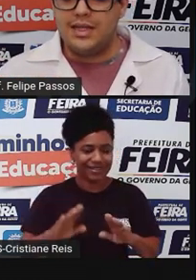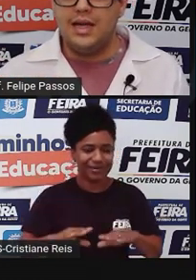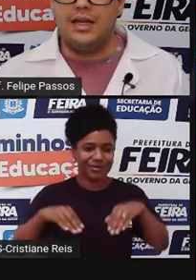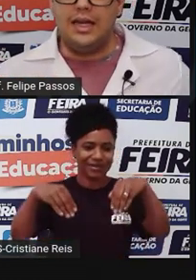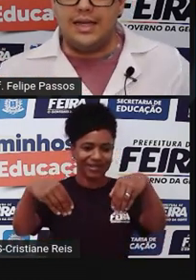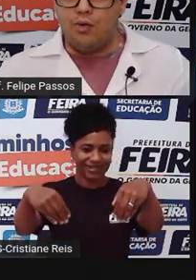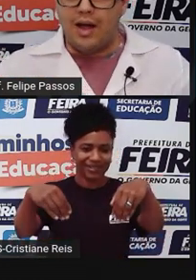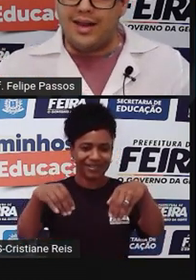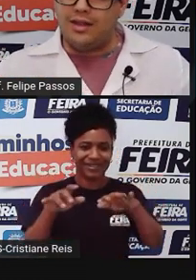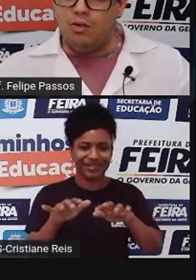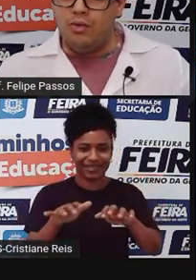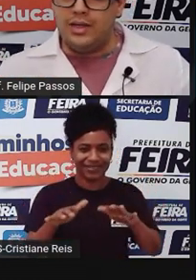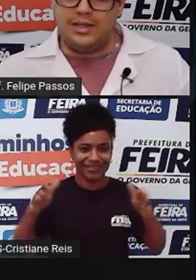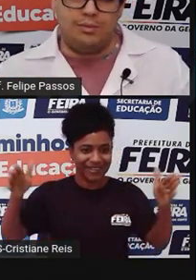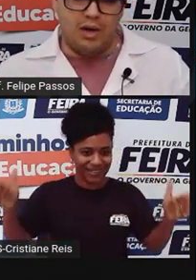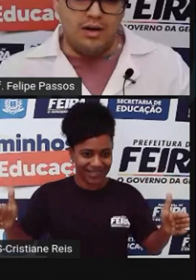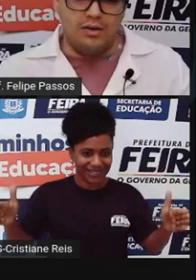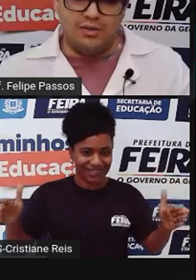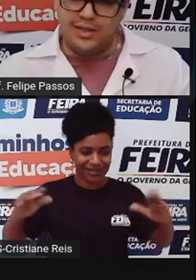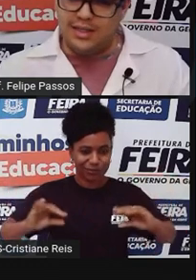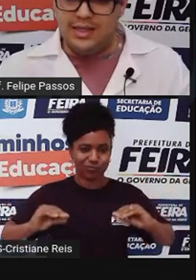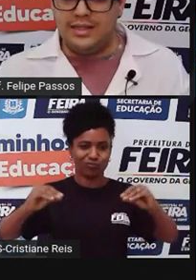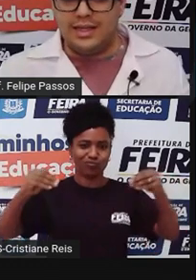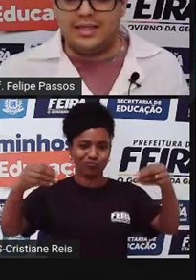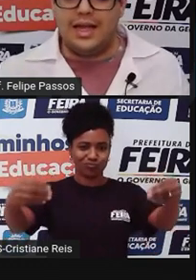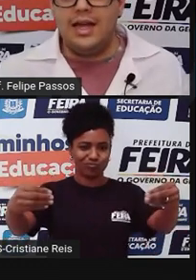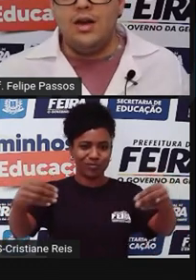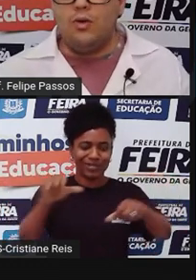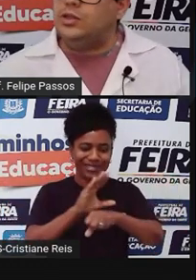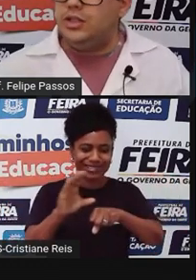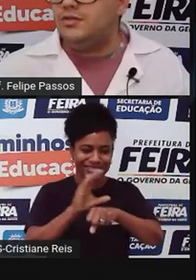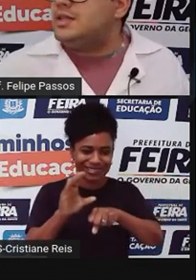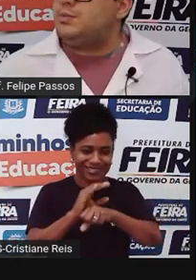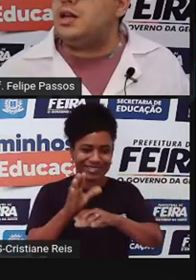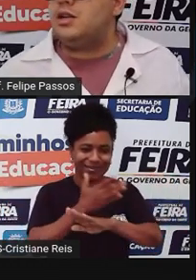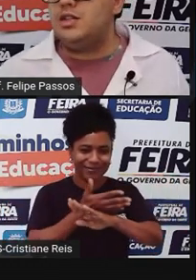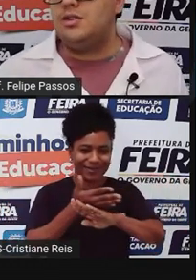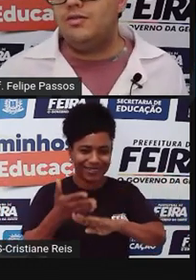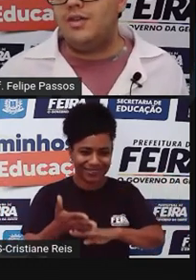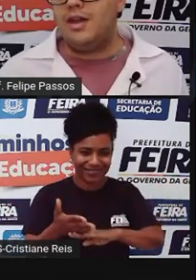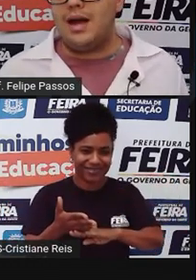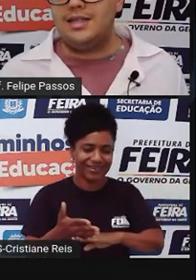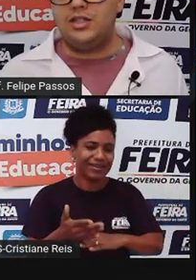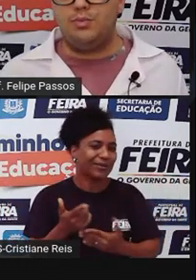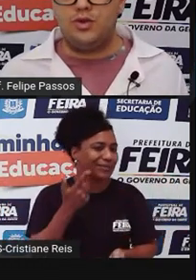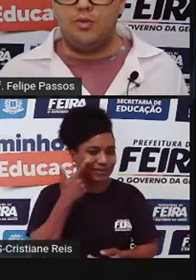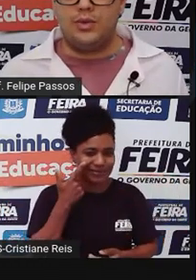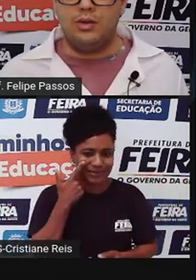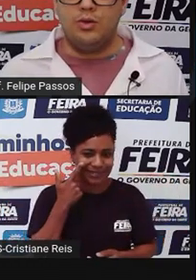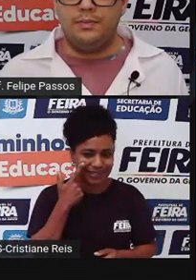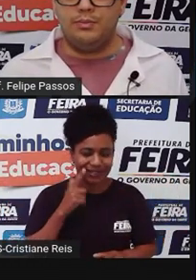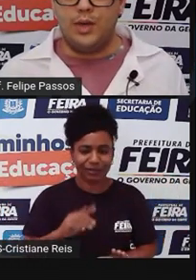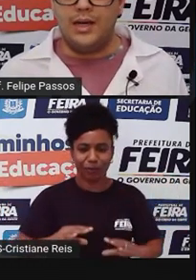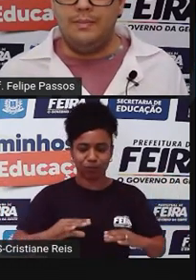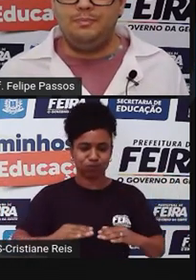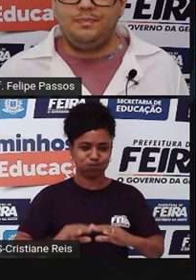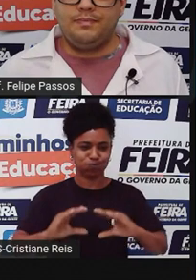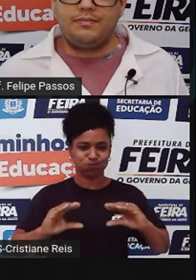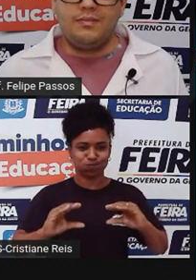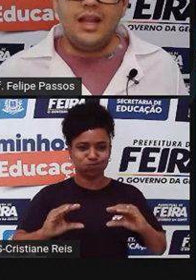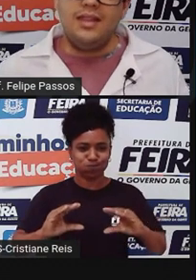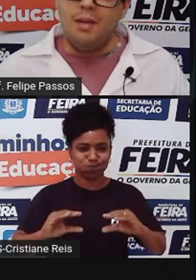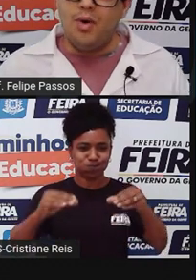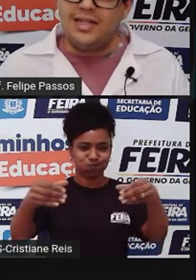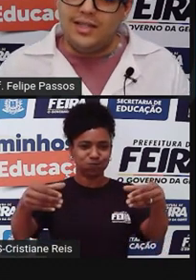desktops eles eram quadradões brancos cinzas né hoje em dia vocês praticamente não vem mais esse tipo de computador por